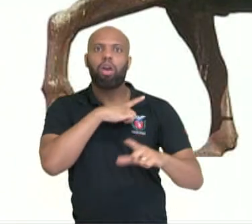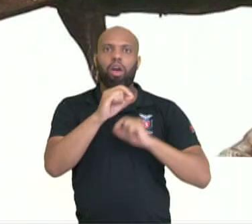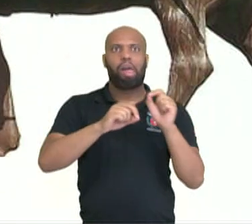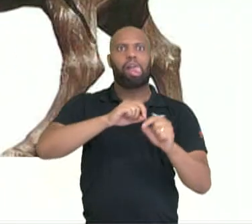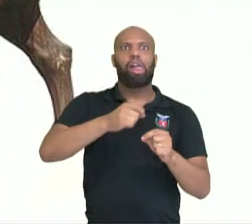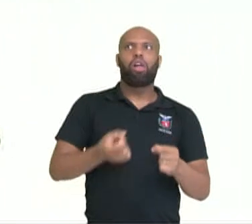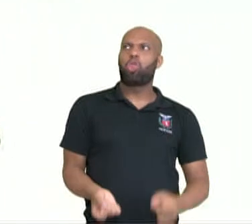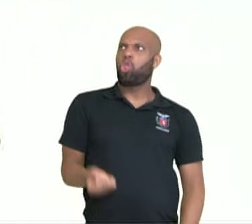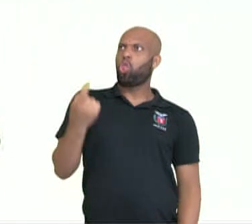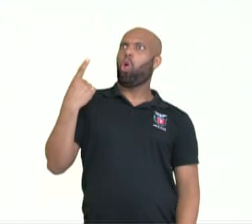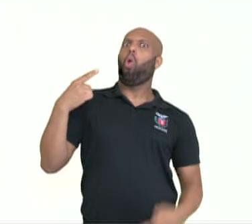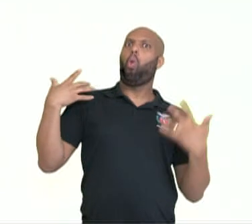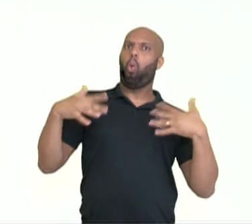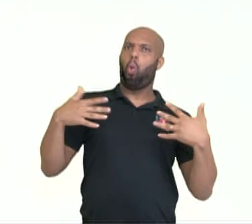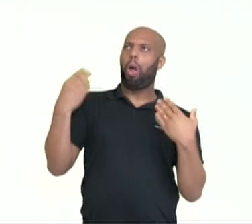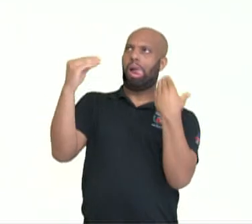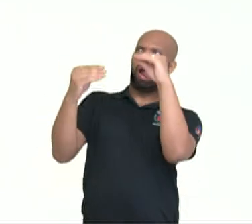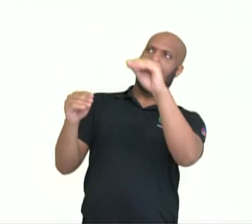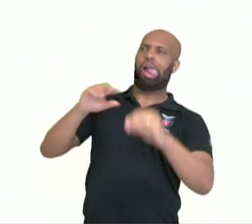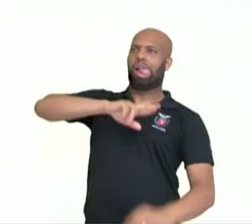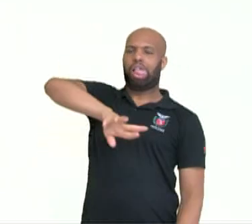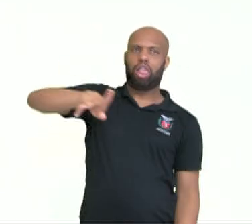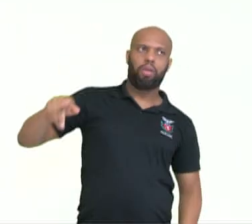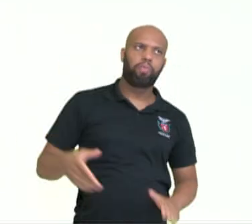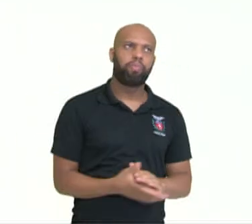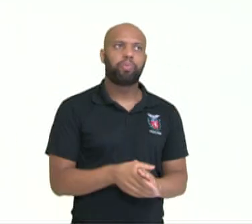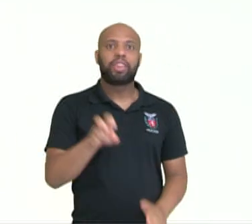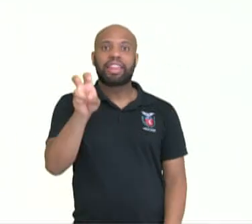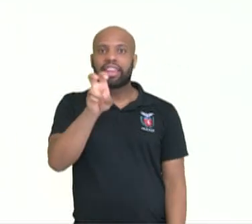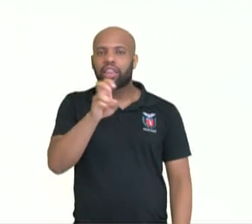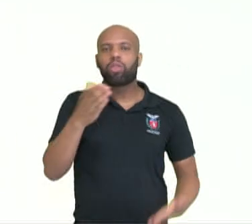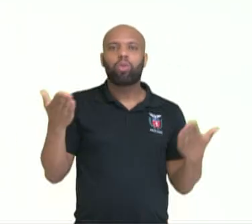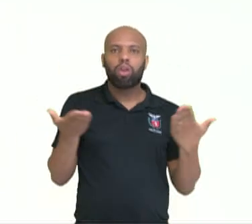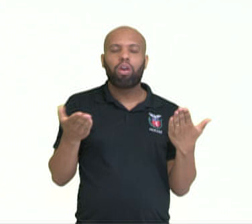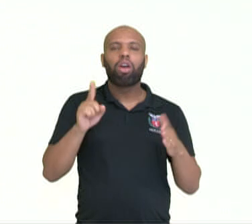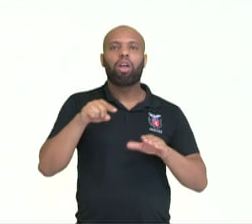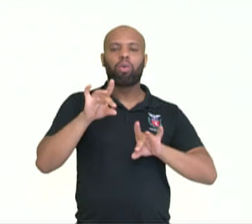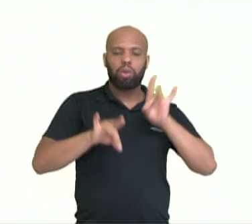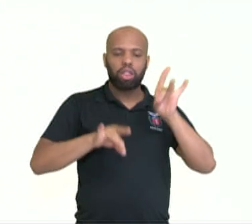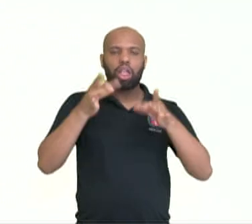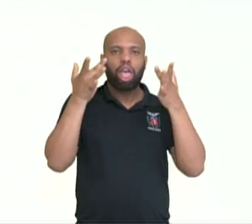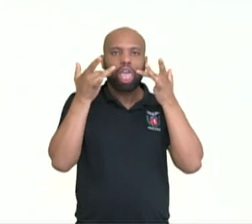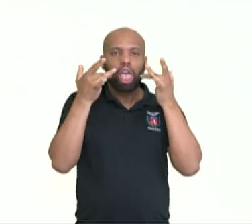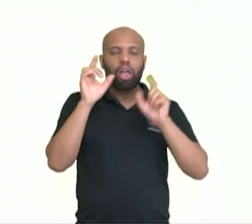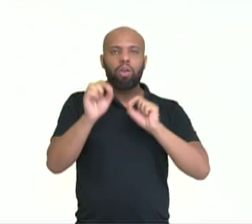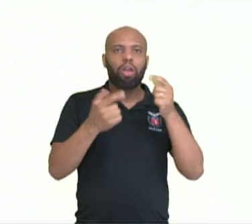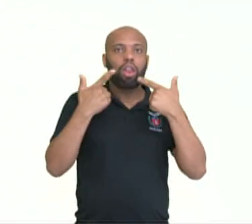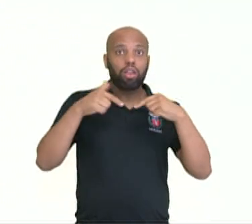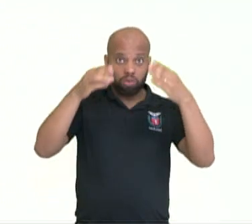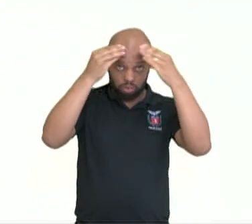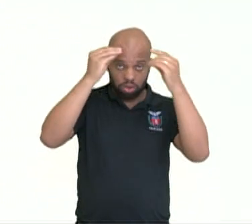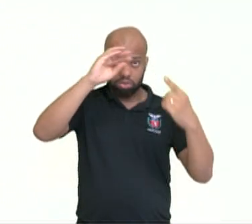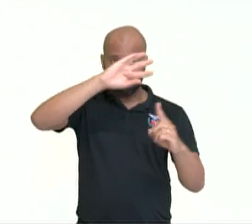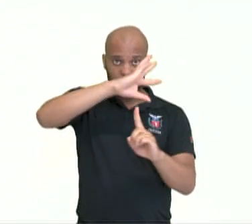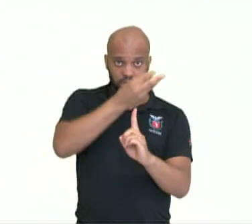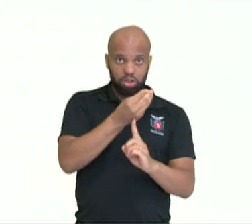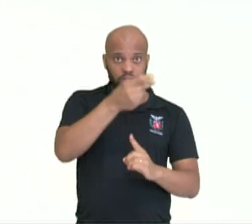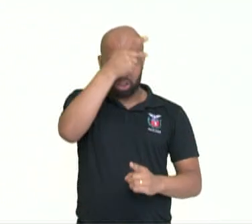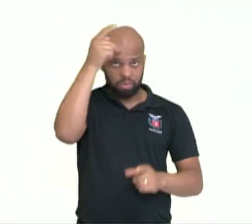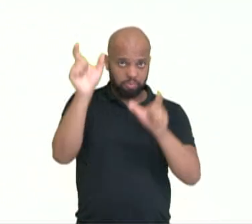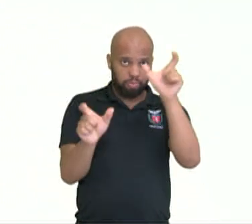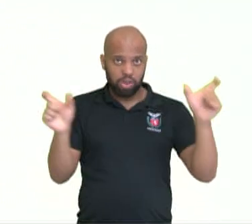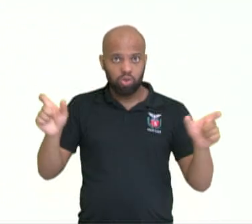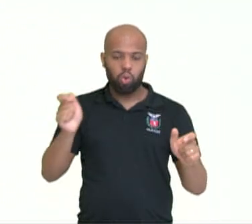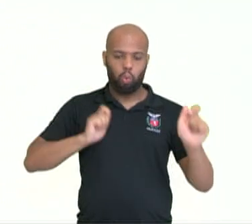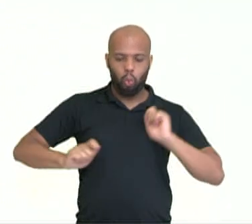né? Então vamos aí. Quinto é o teatro. Teatro é a linguagem artística que as pessoas, no caso